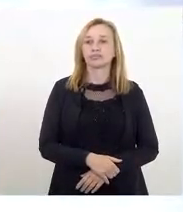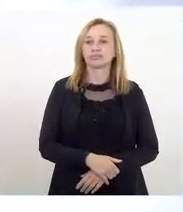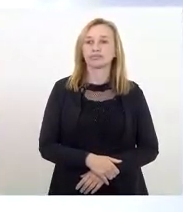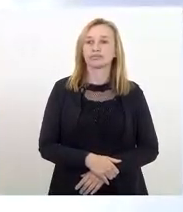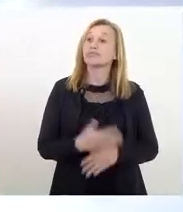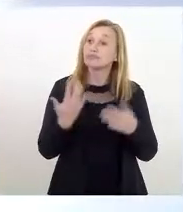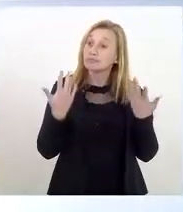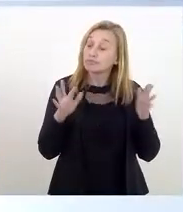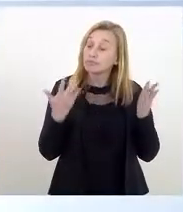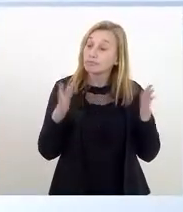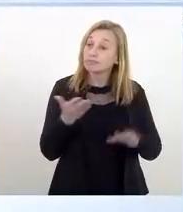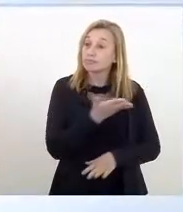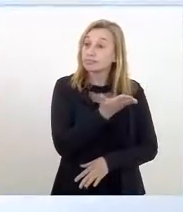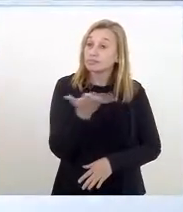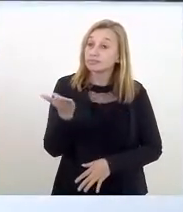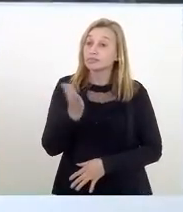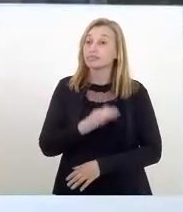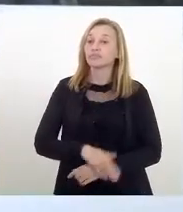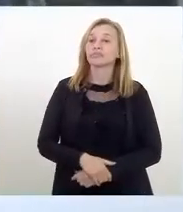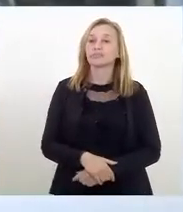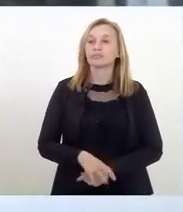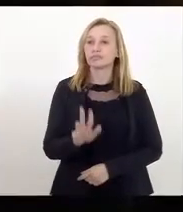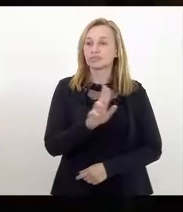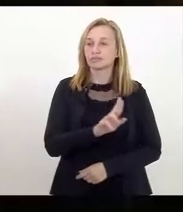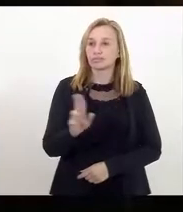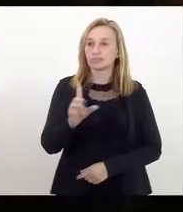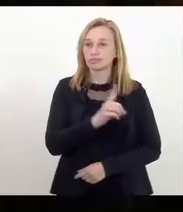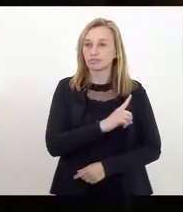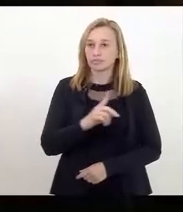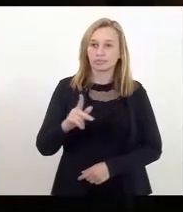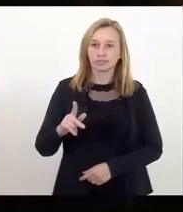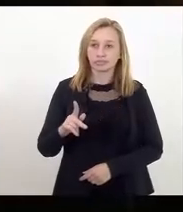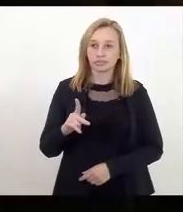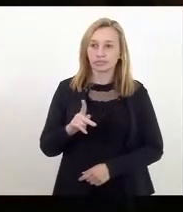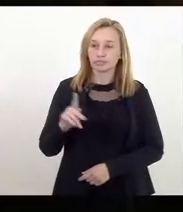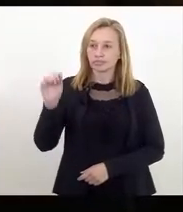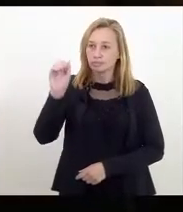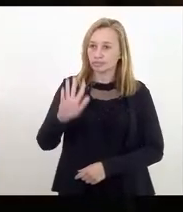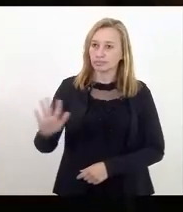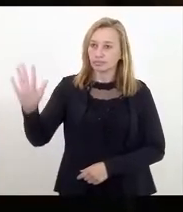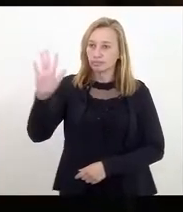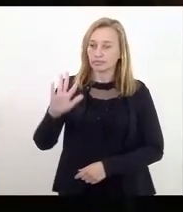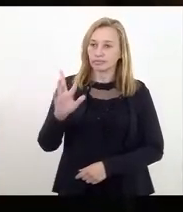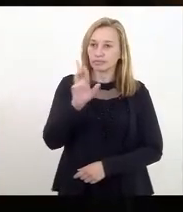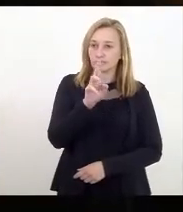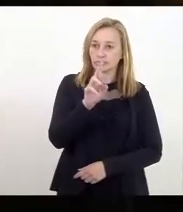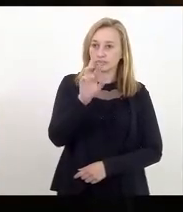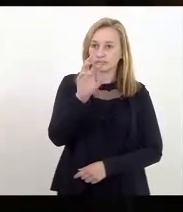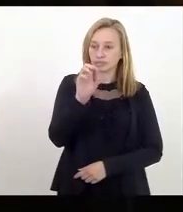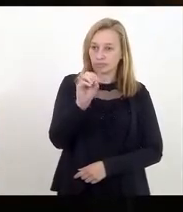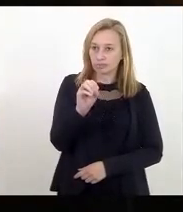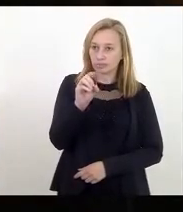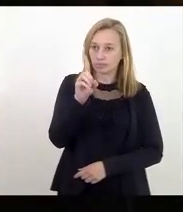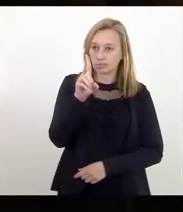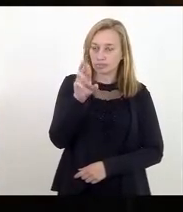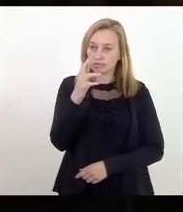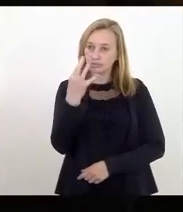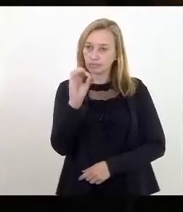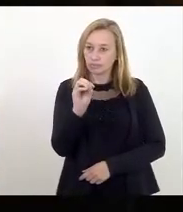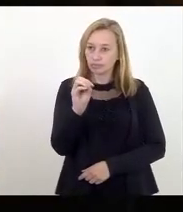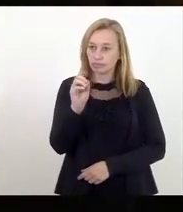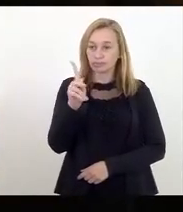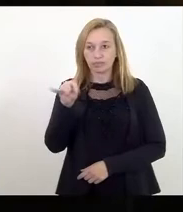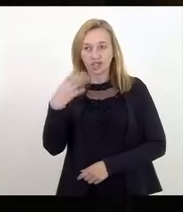Cumprimento vocês no nome do Defensor-Geral, Sr. Rodrigo Pacheco, com quem tenho a honra